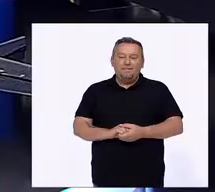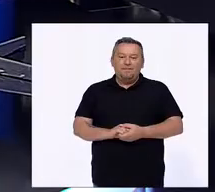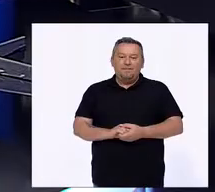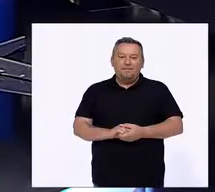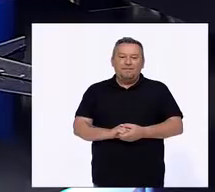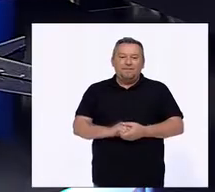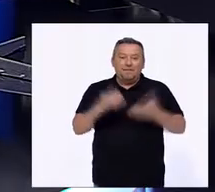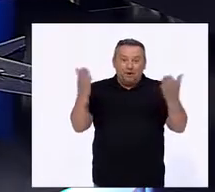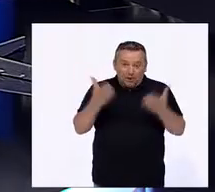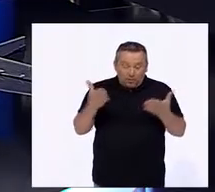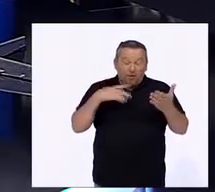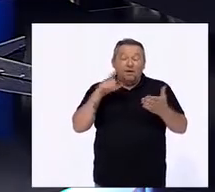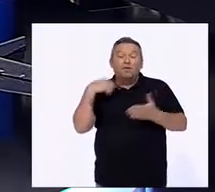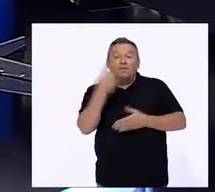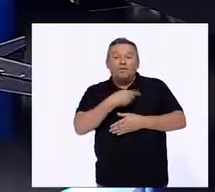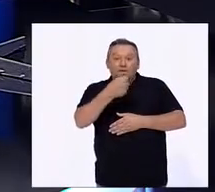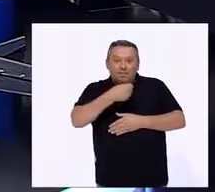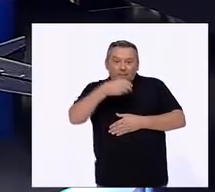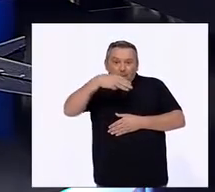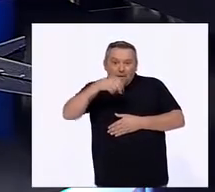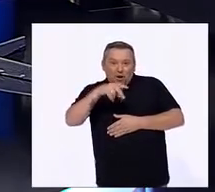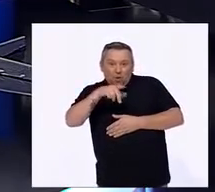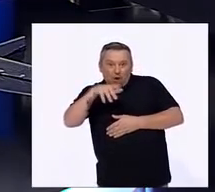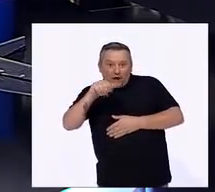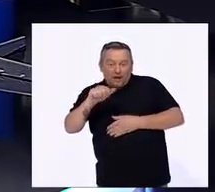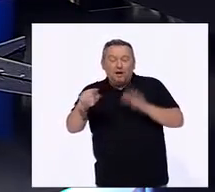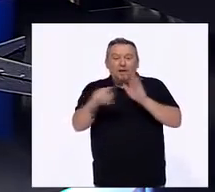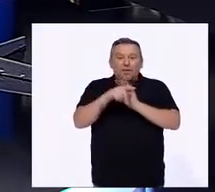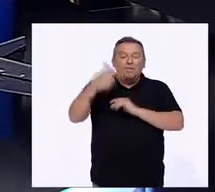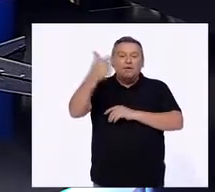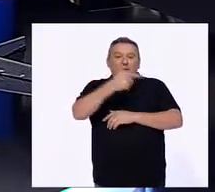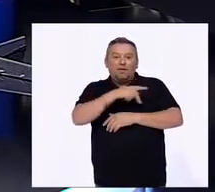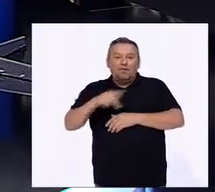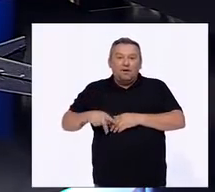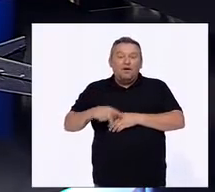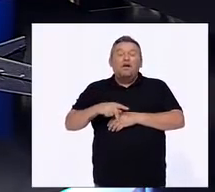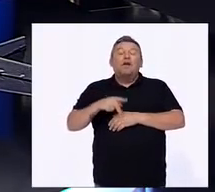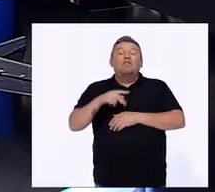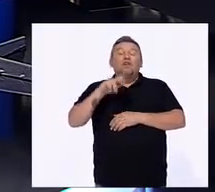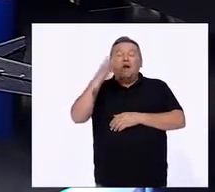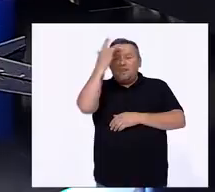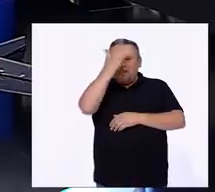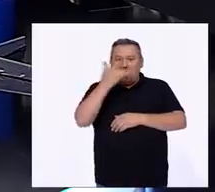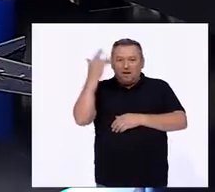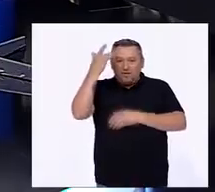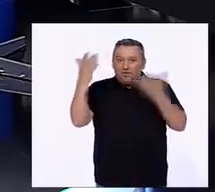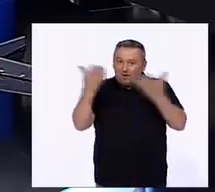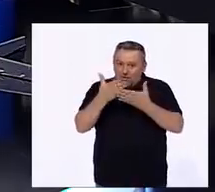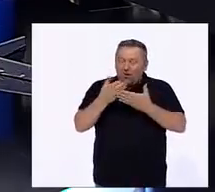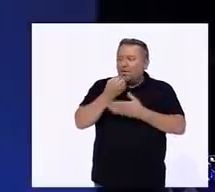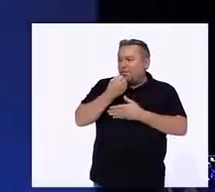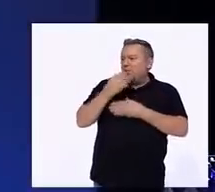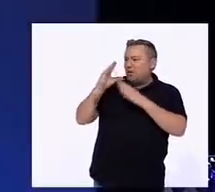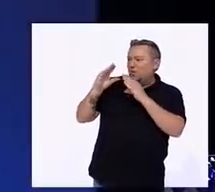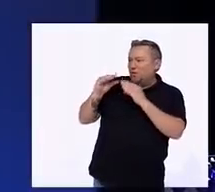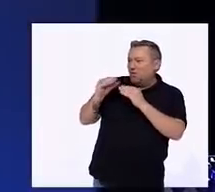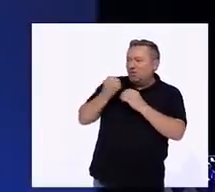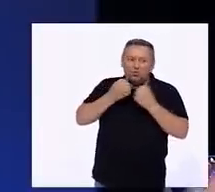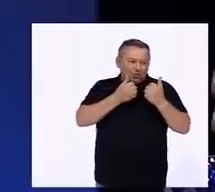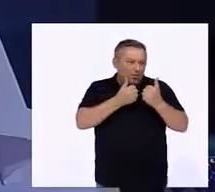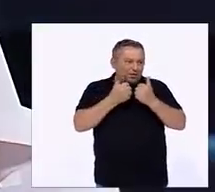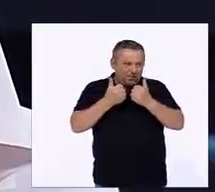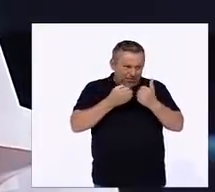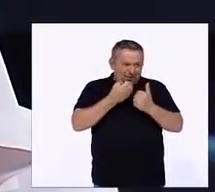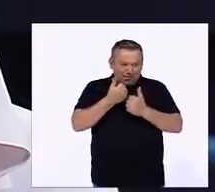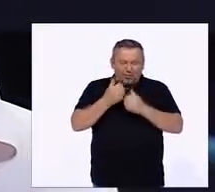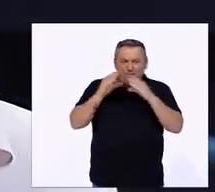E nesse bloco, nossa entrevista é com Manuela Dávila, vice de Fernando Haddad. A entrevista começa a partir de agora. Muito boa noite, candidata. Tudo bem, Mariana? Tudo bem, Mauro? Tudo